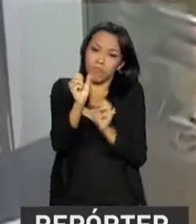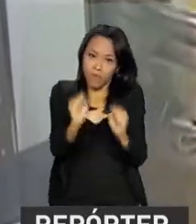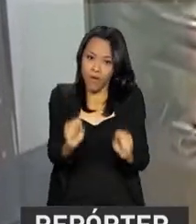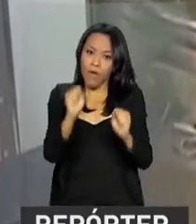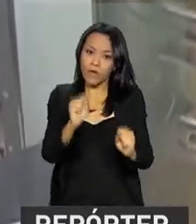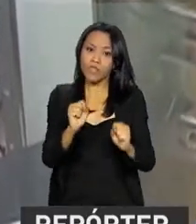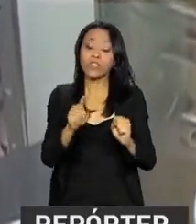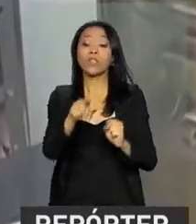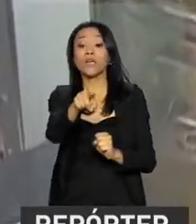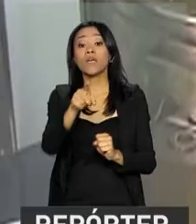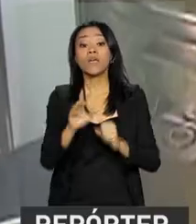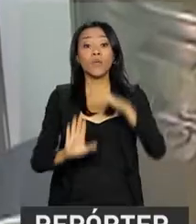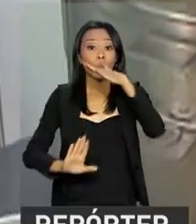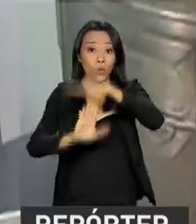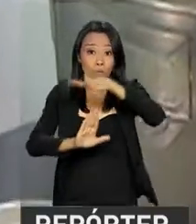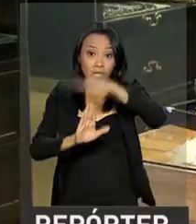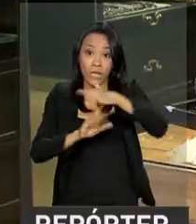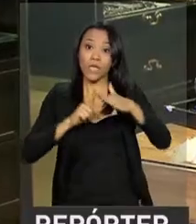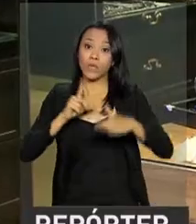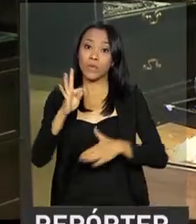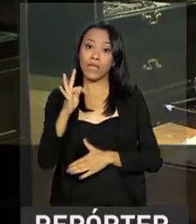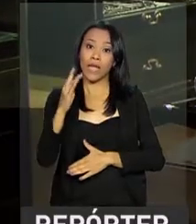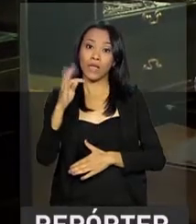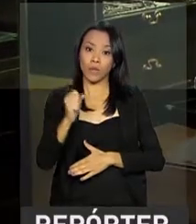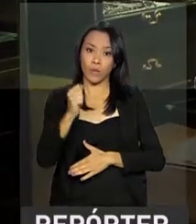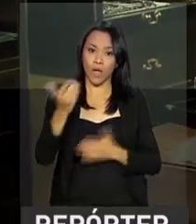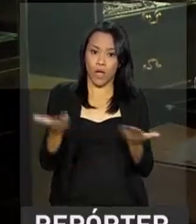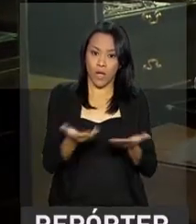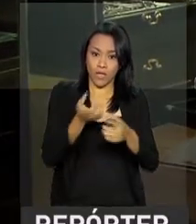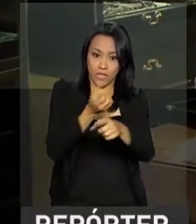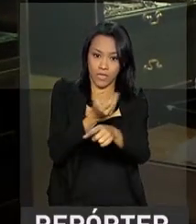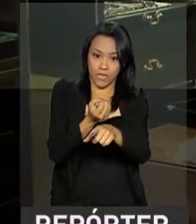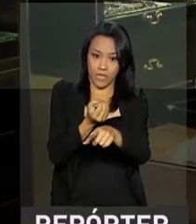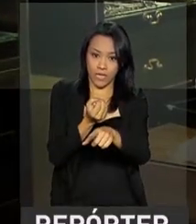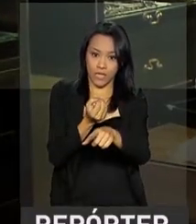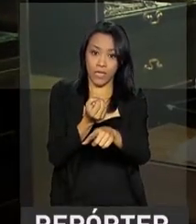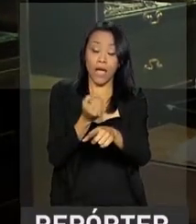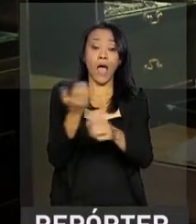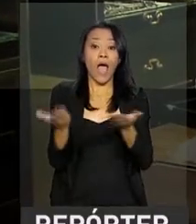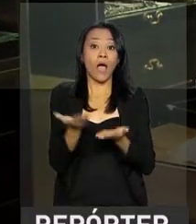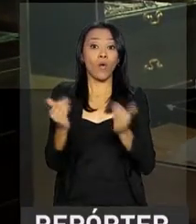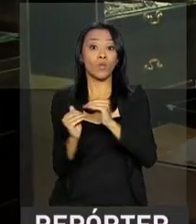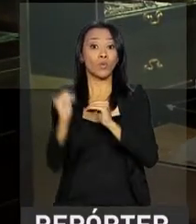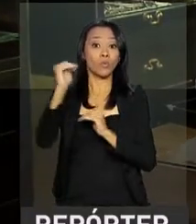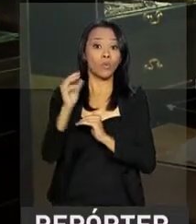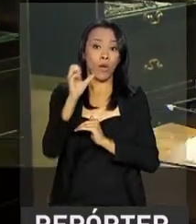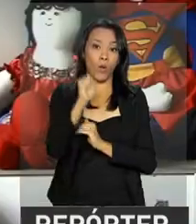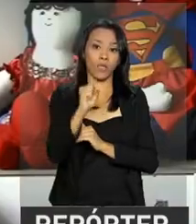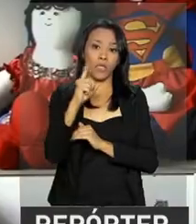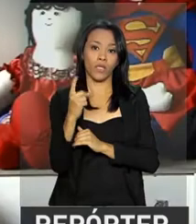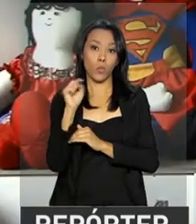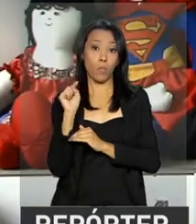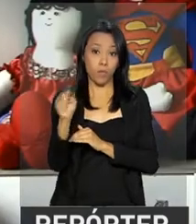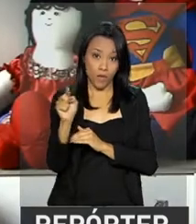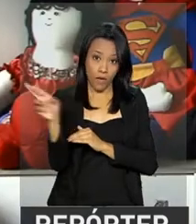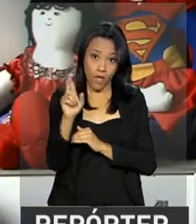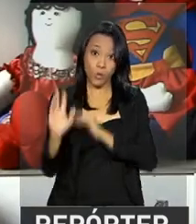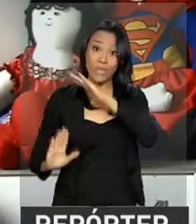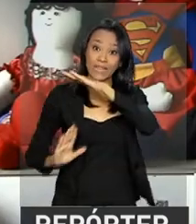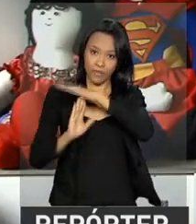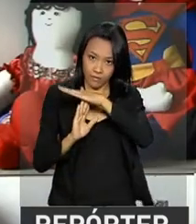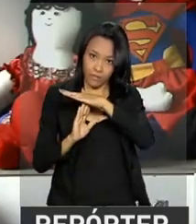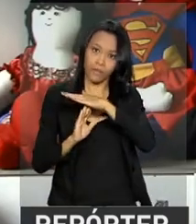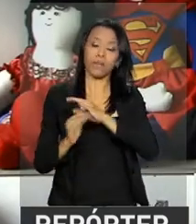do microempreendedor individual passou de 60 mil para 81 mil reais já no caso de